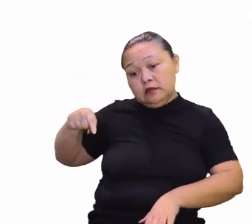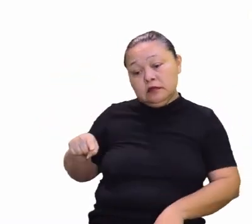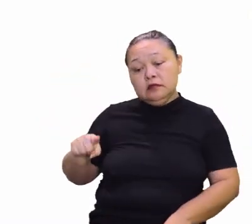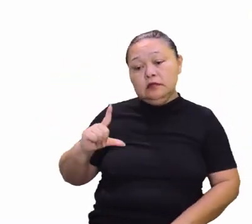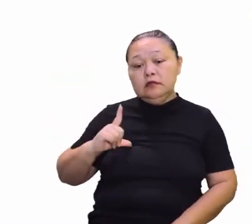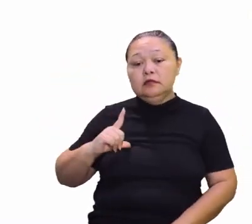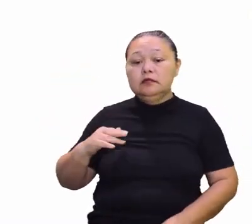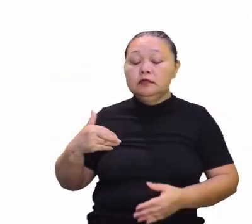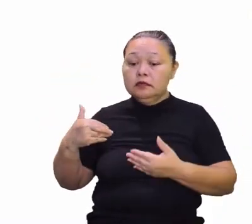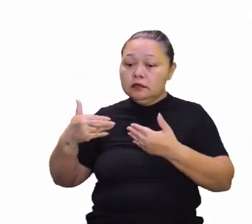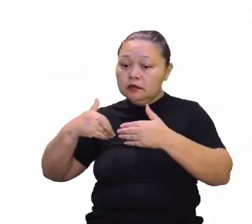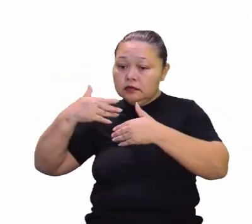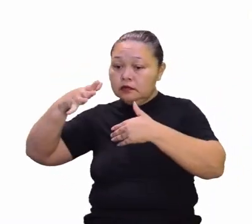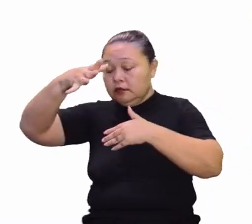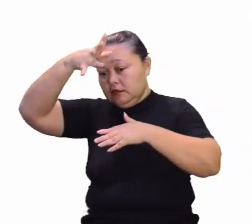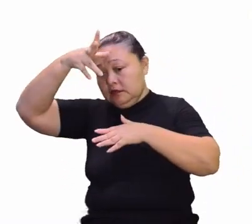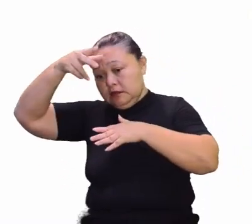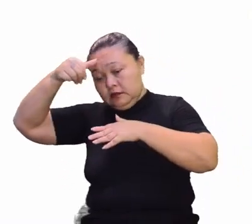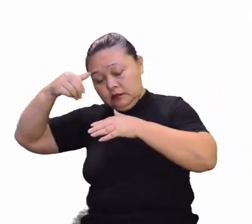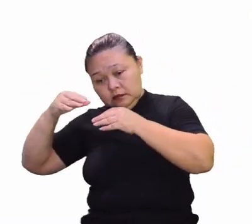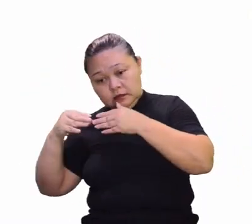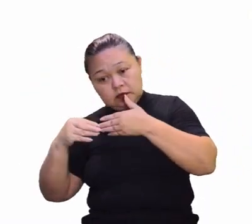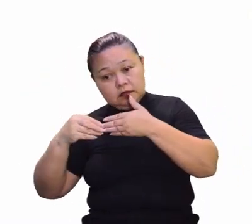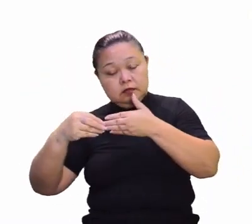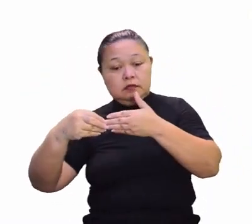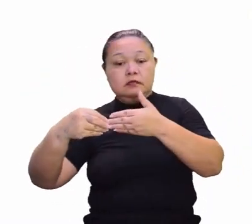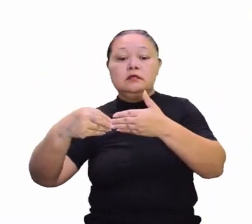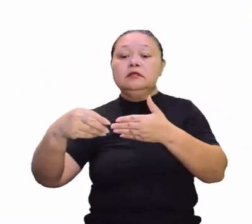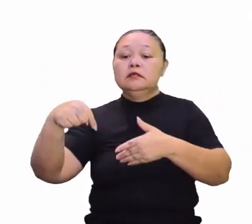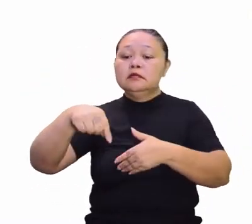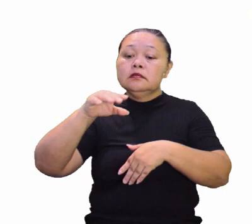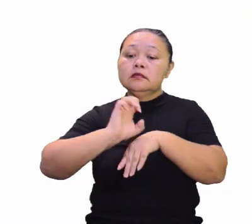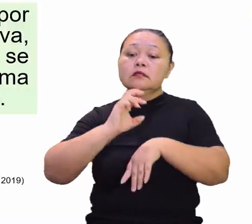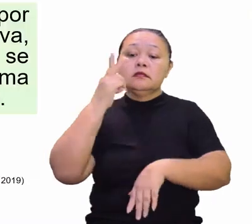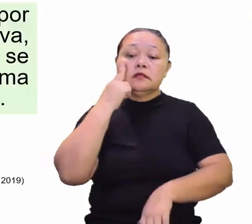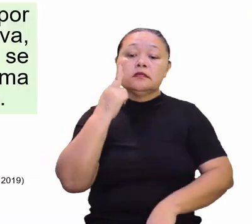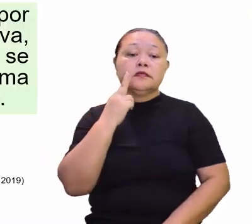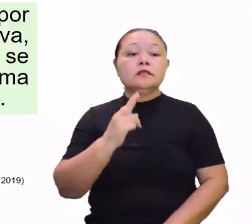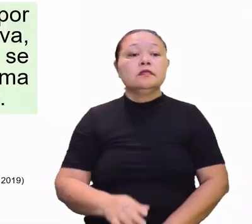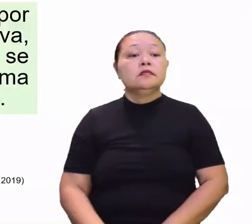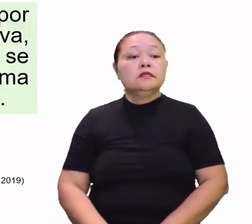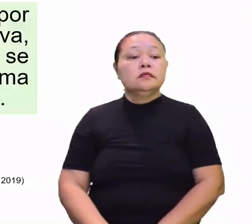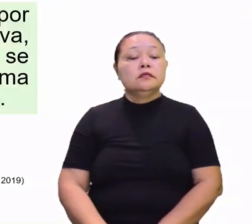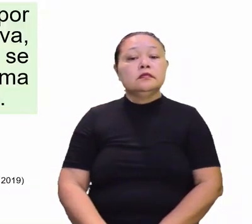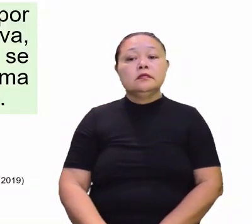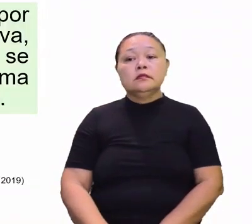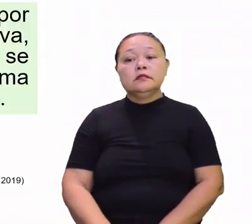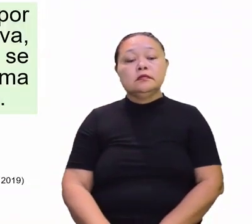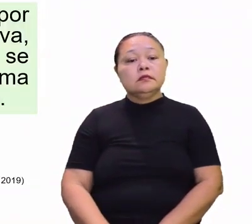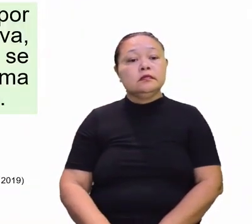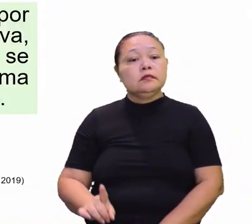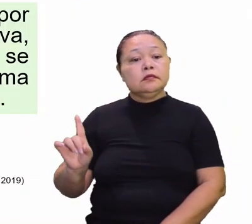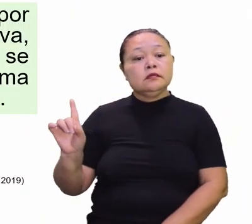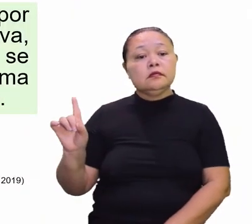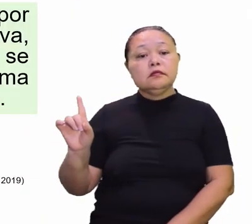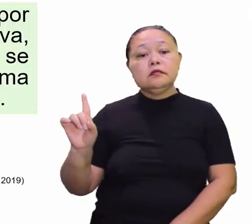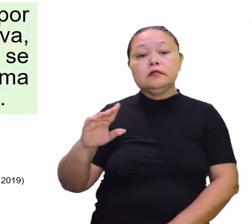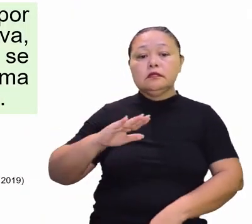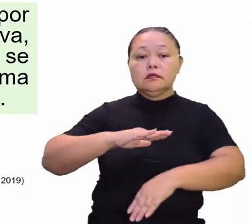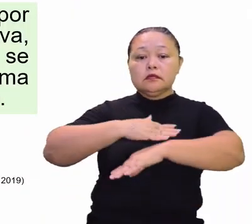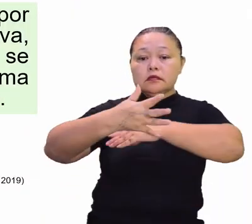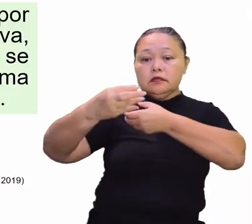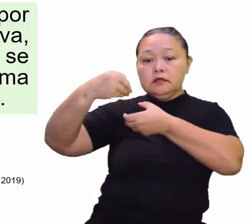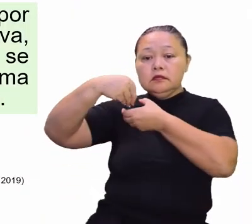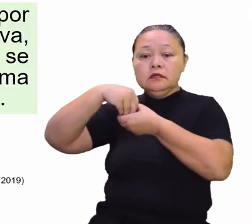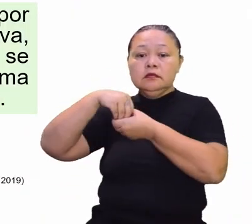da Chapada dos Parecis que vem do Mato Grosso. Exato. Beleza, beleza, galera. Vamos lá, avançando para mais informações, ó. Então, as